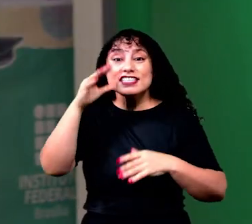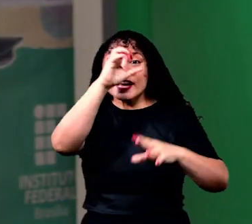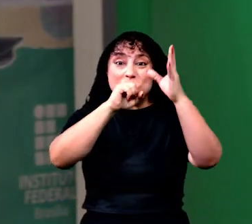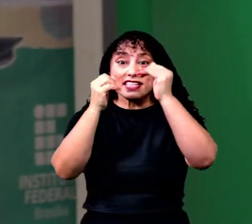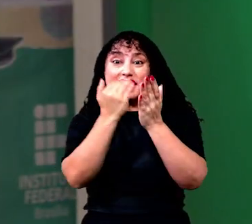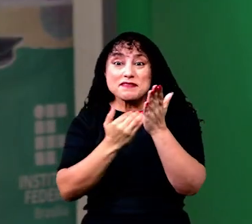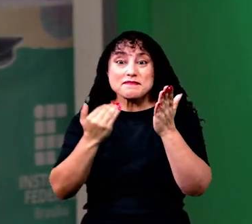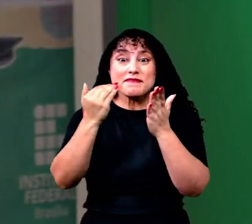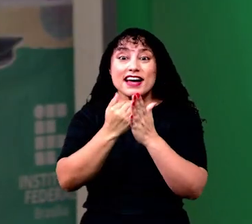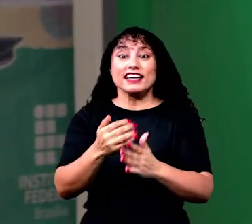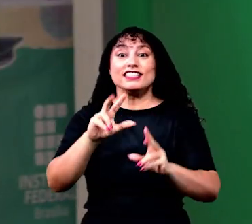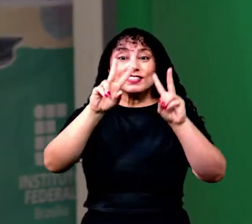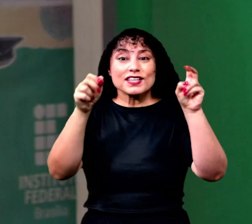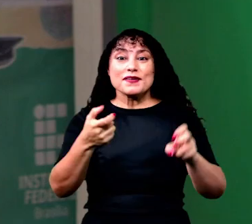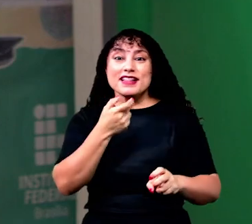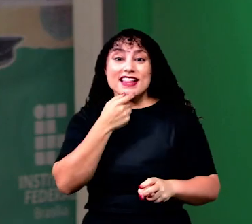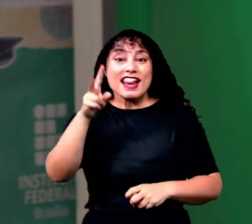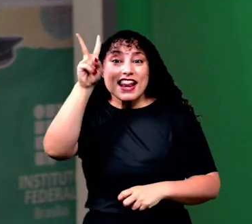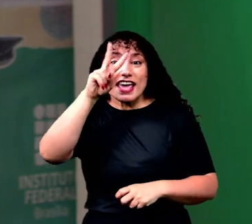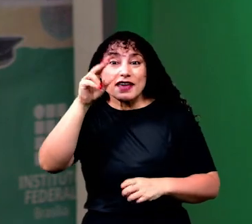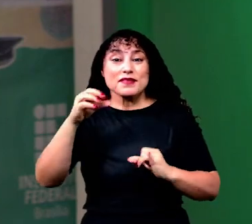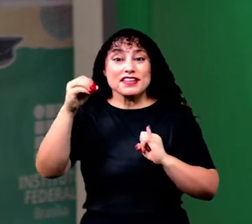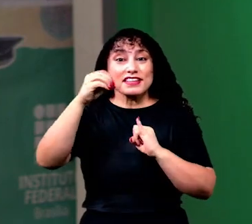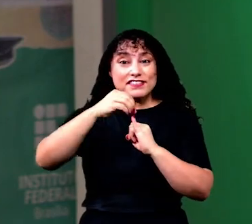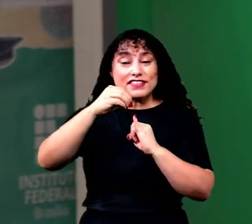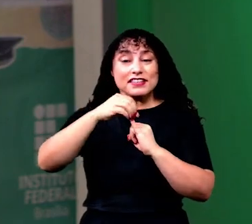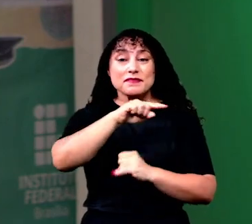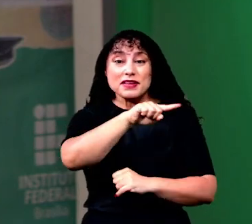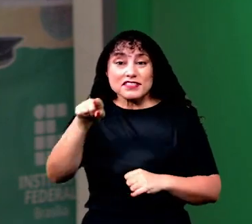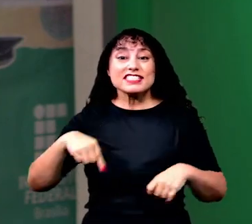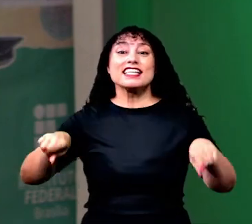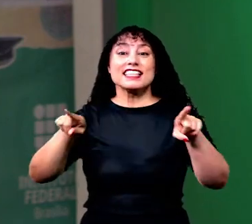vontade de aprender um pouquinho mais sobre o inglês, se lembre, o